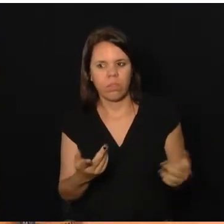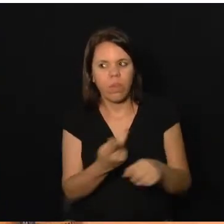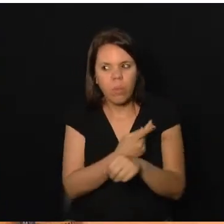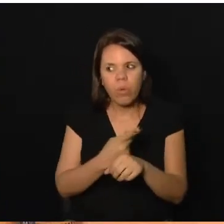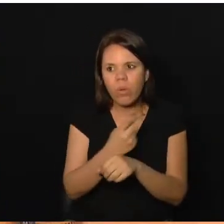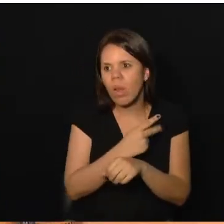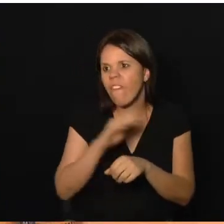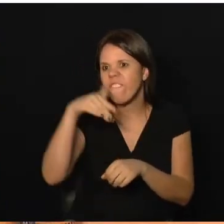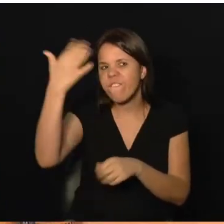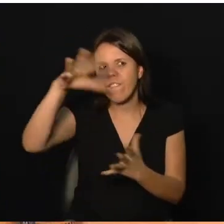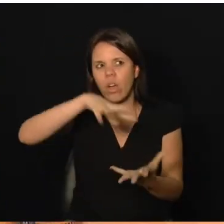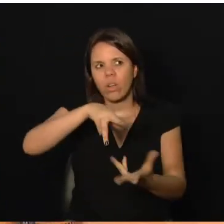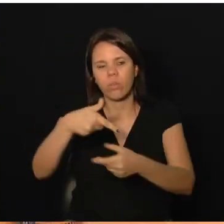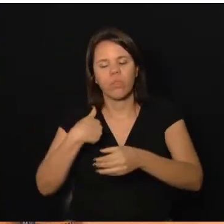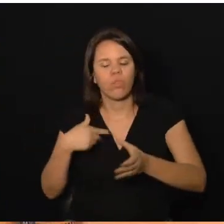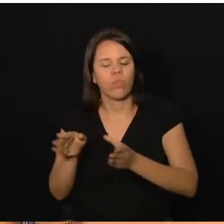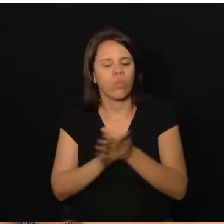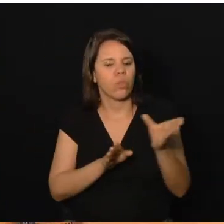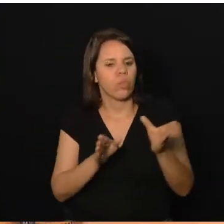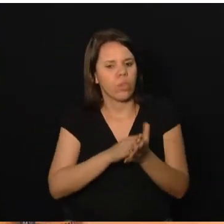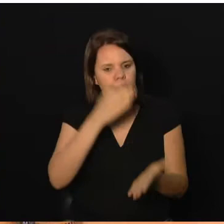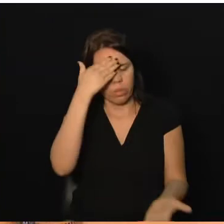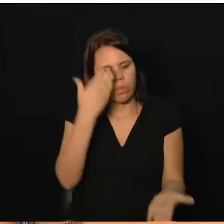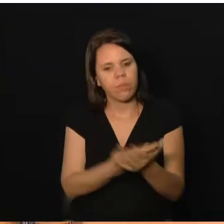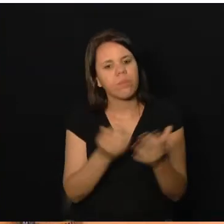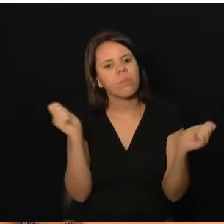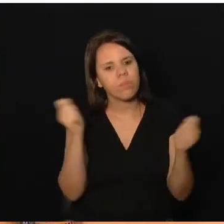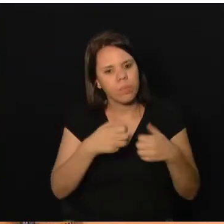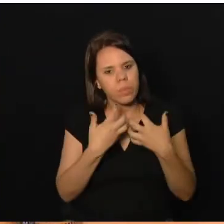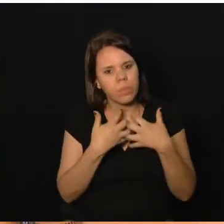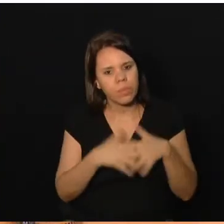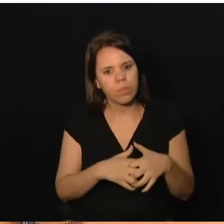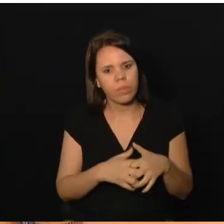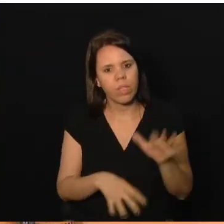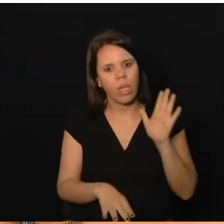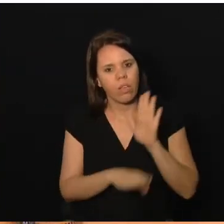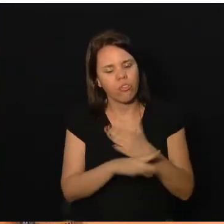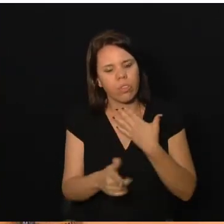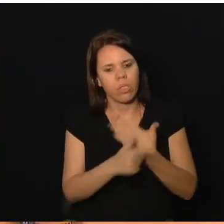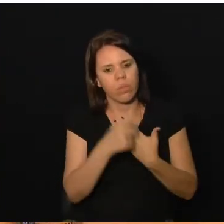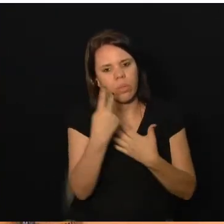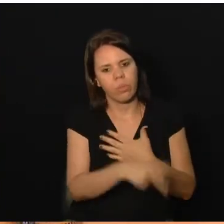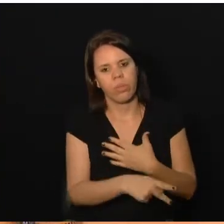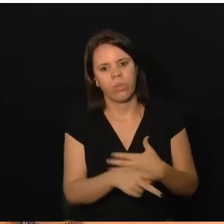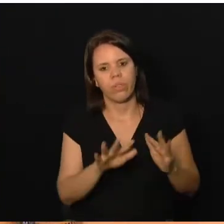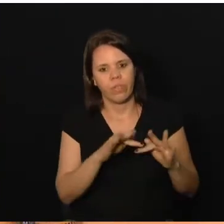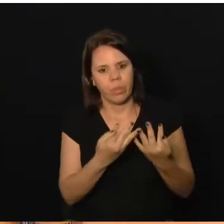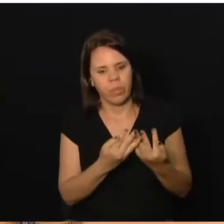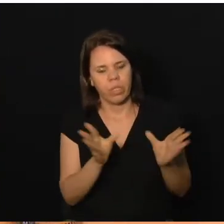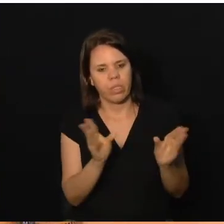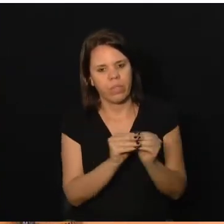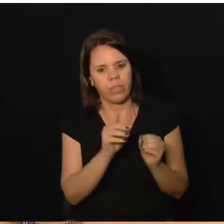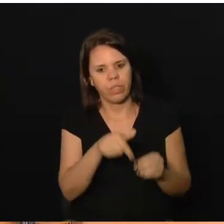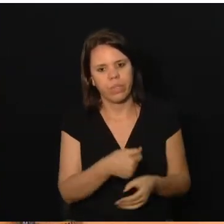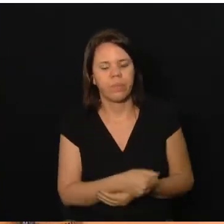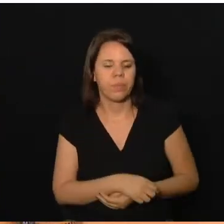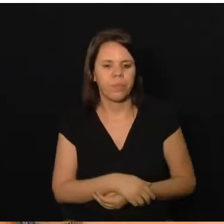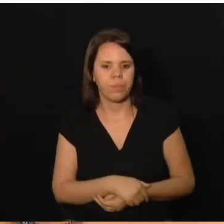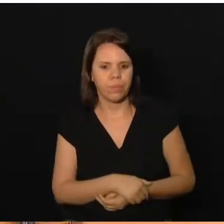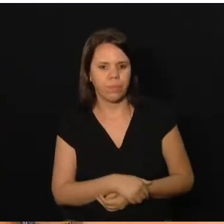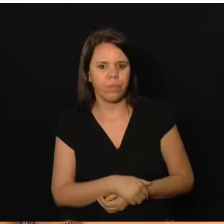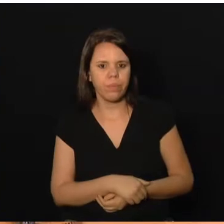oriento, e eu acredito que é o que funciona, é os pais resgatarem os seus papéis. E definir isso,